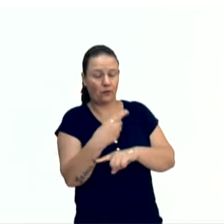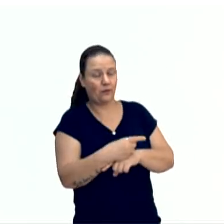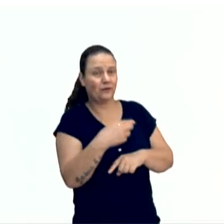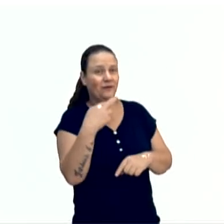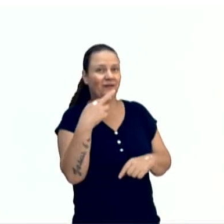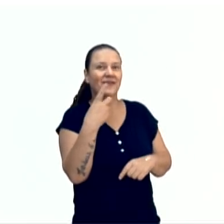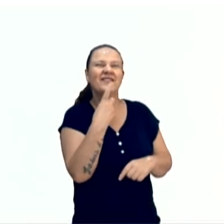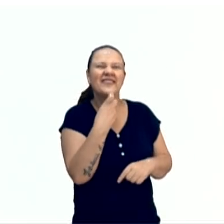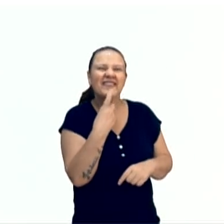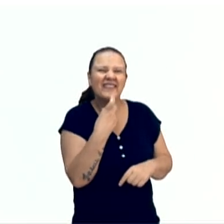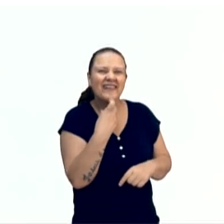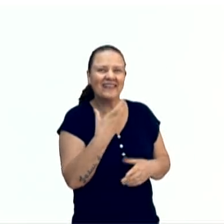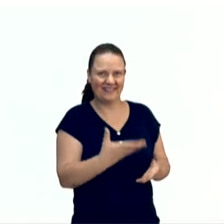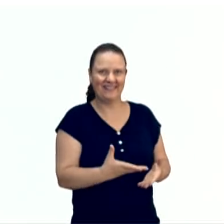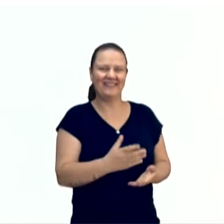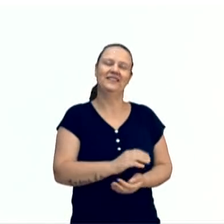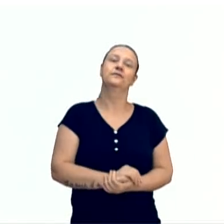ruivinho.